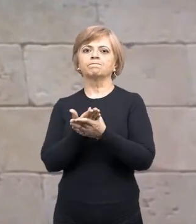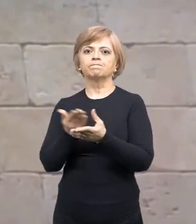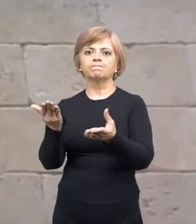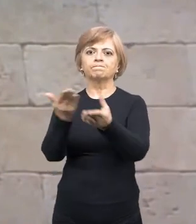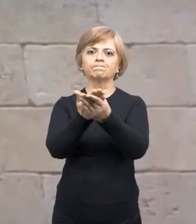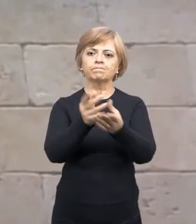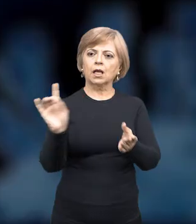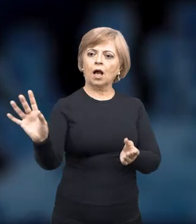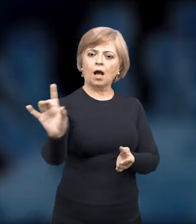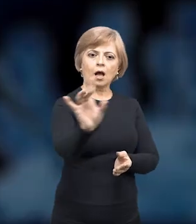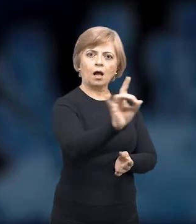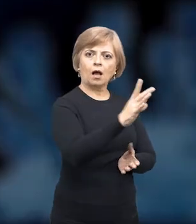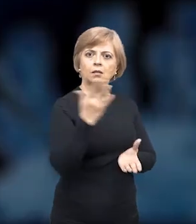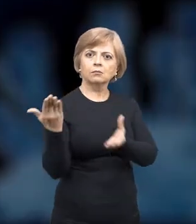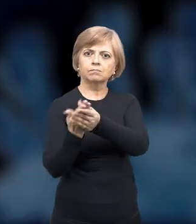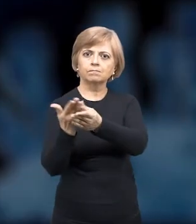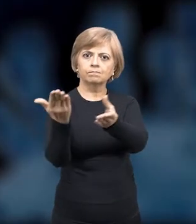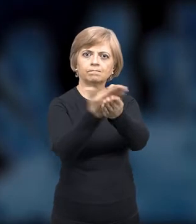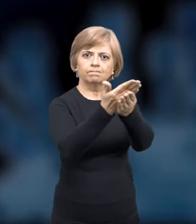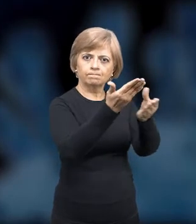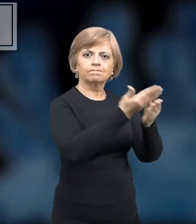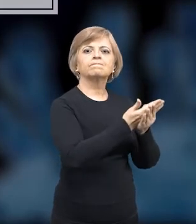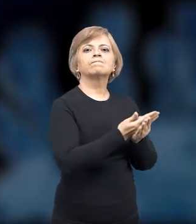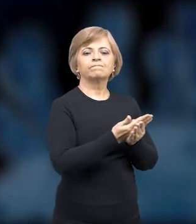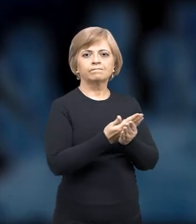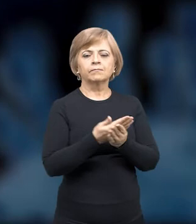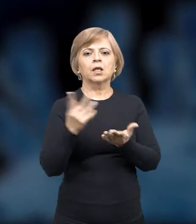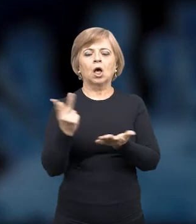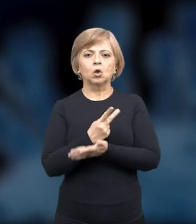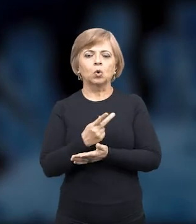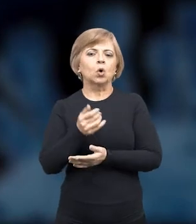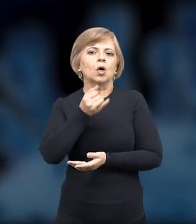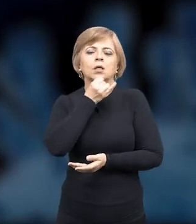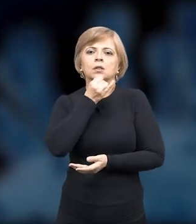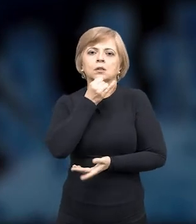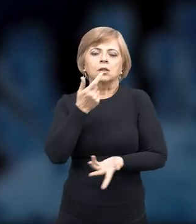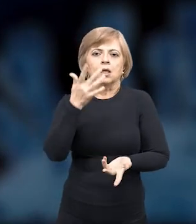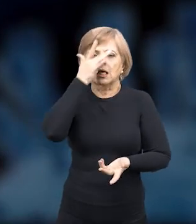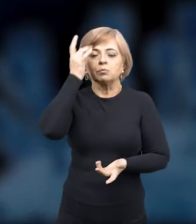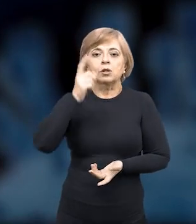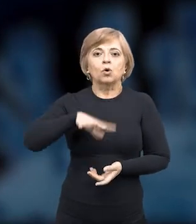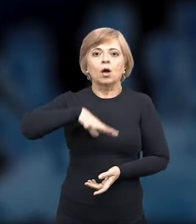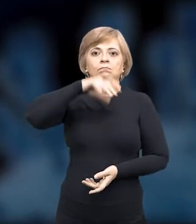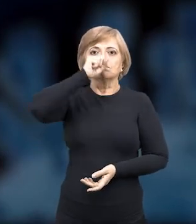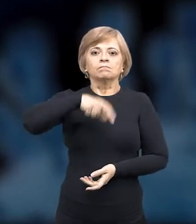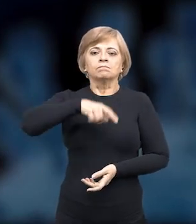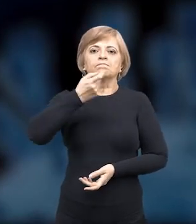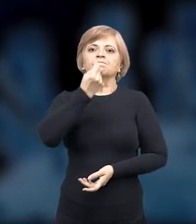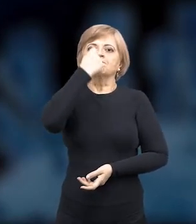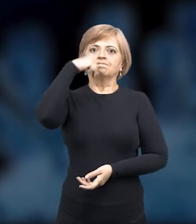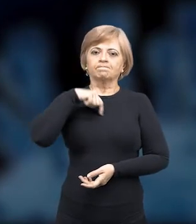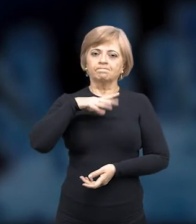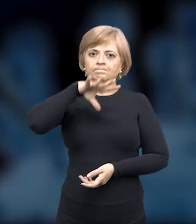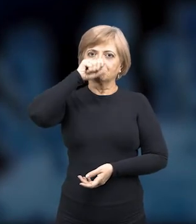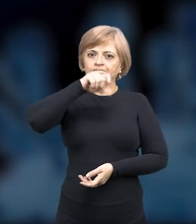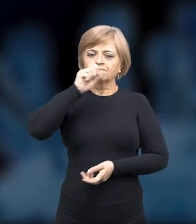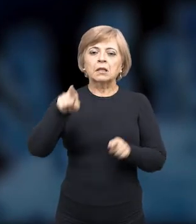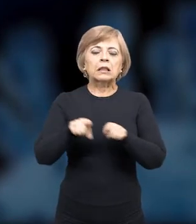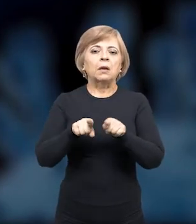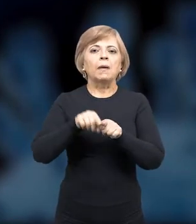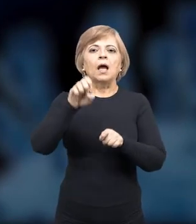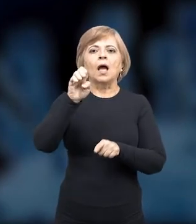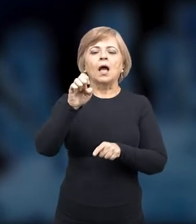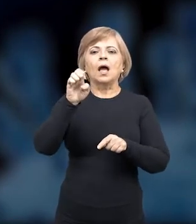para cada um desses casos, e eu posso citar o caso dos respiradores, o caso das EPIs, das contratações de